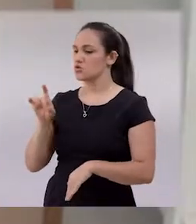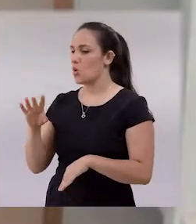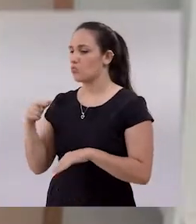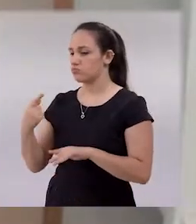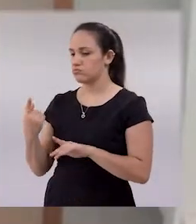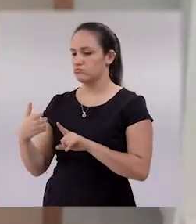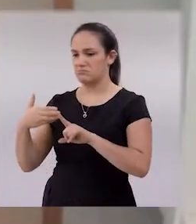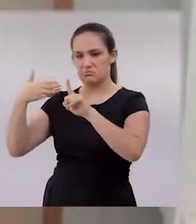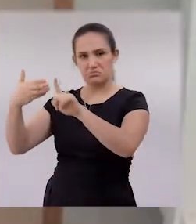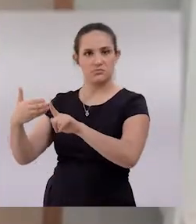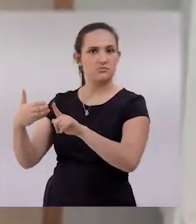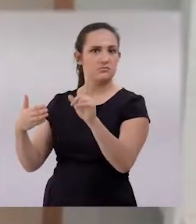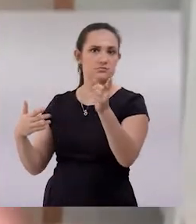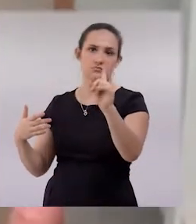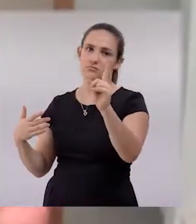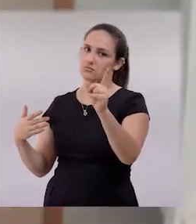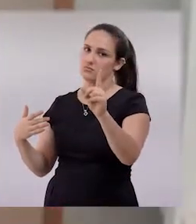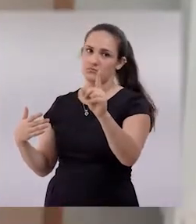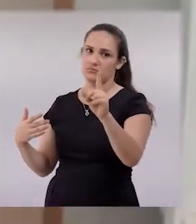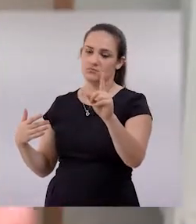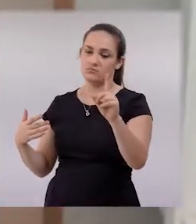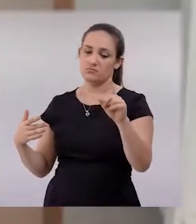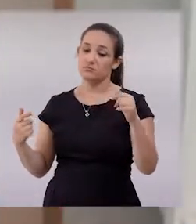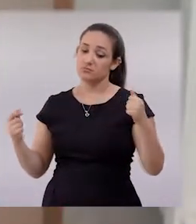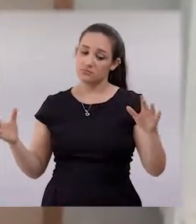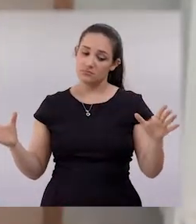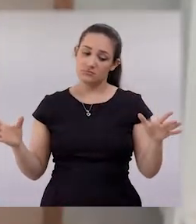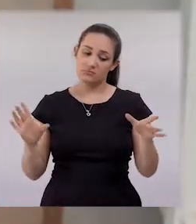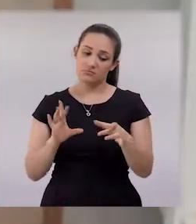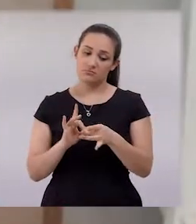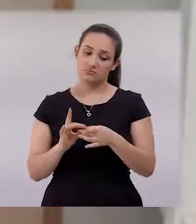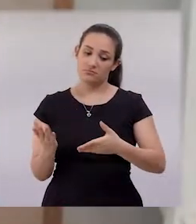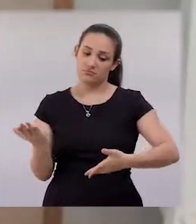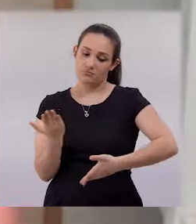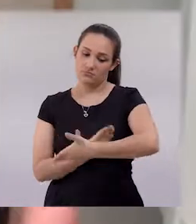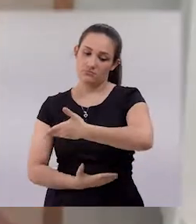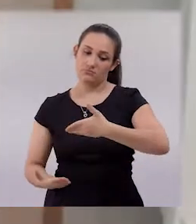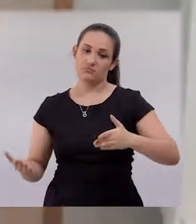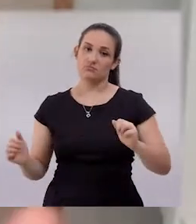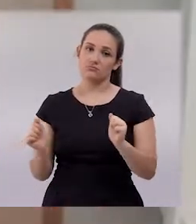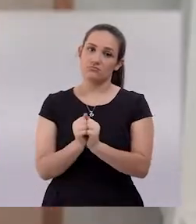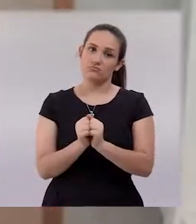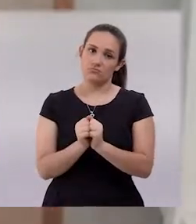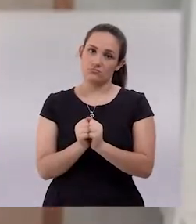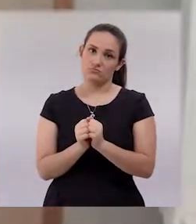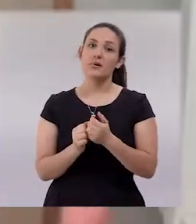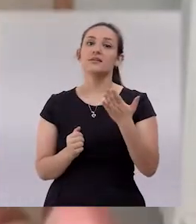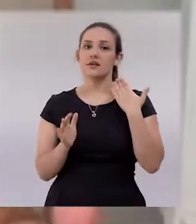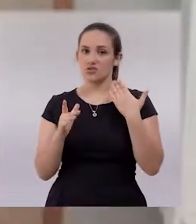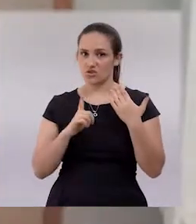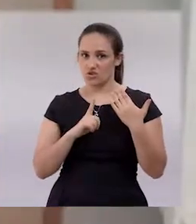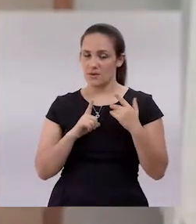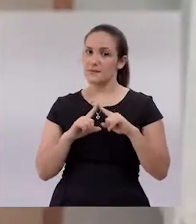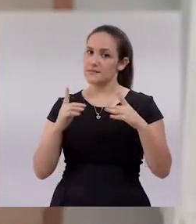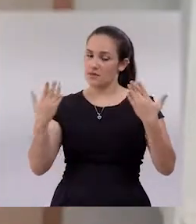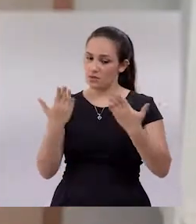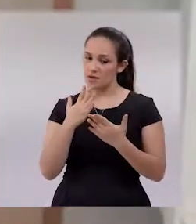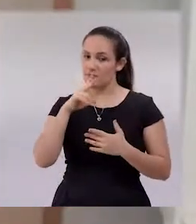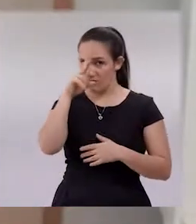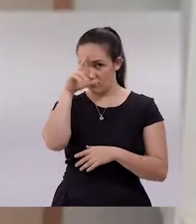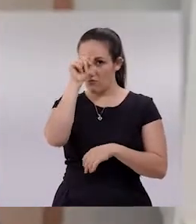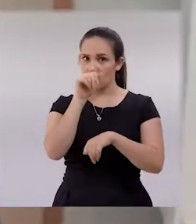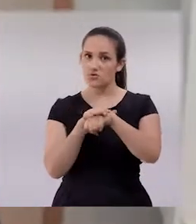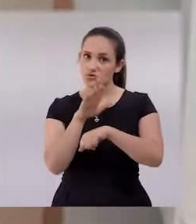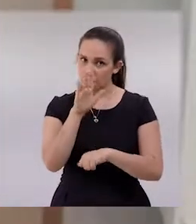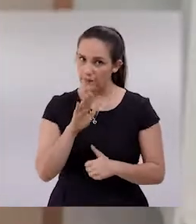telemedicina ou só existe a teleconsulta. Na verdade, a construção desse mundo híbrido, que nós já vivíamos antes e foi fortalecida e